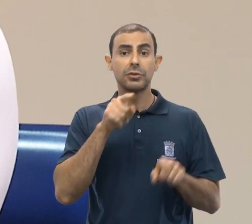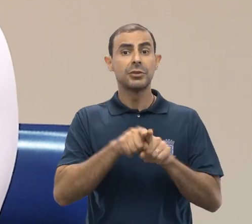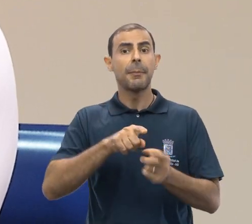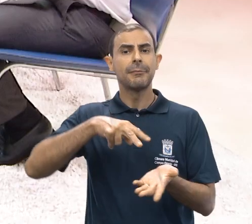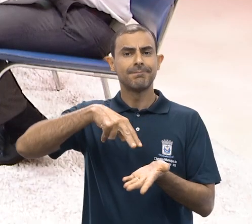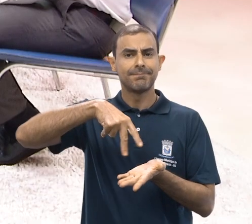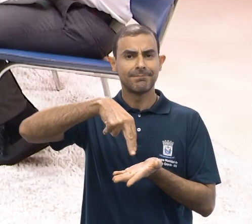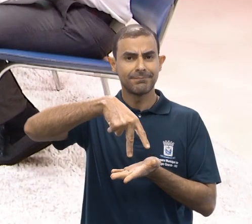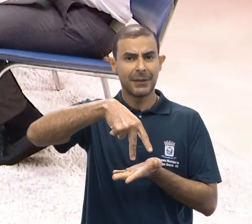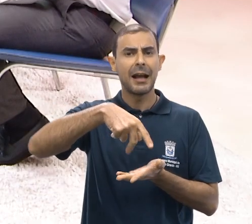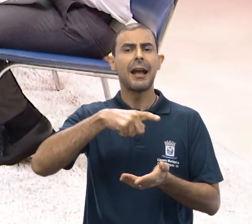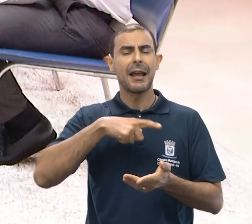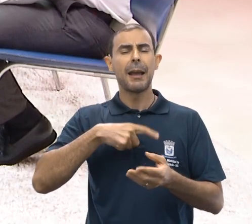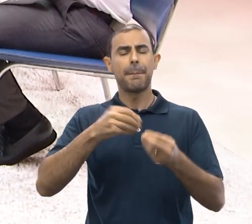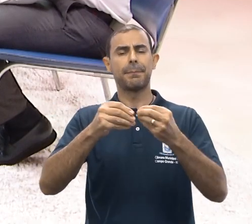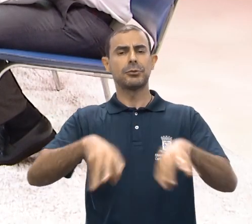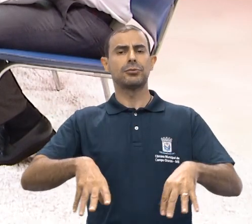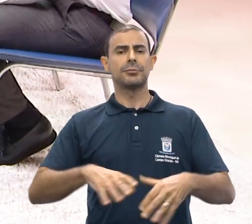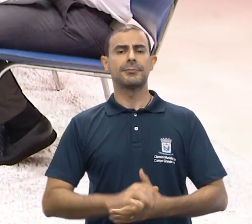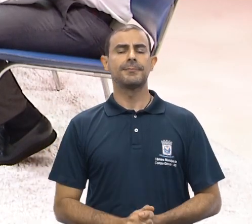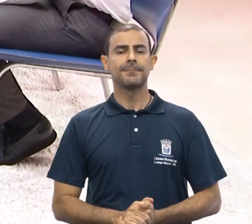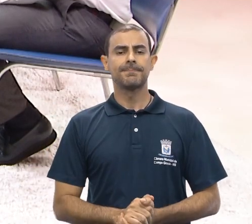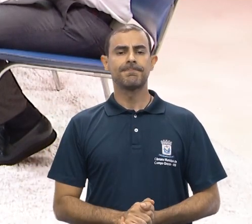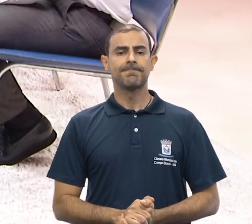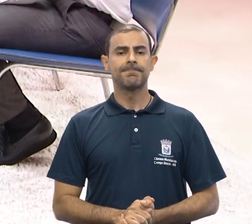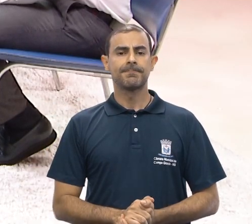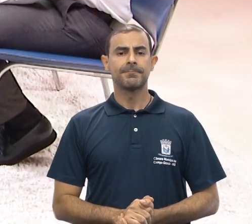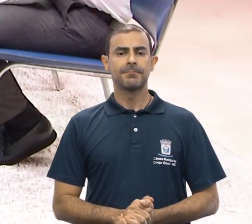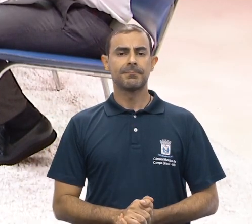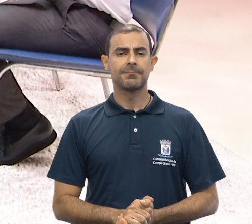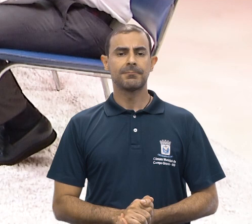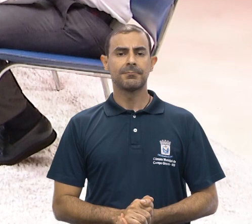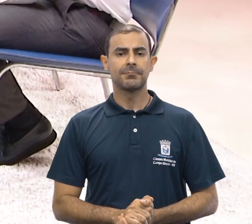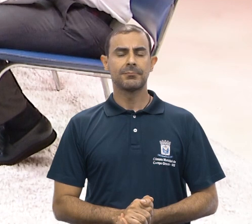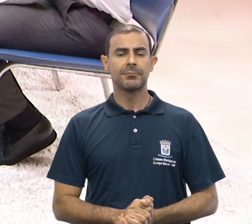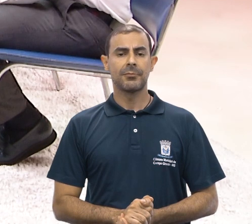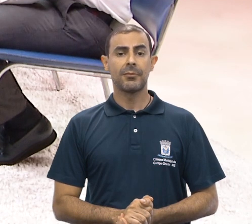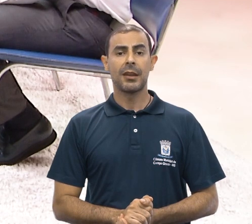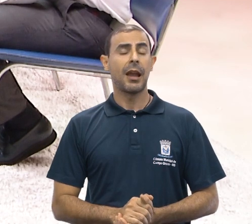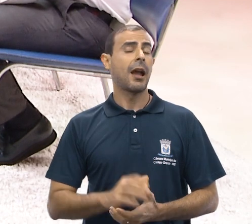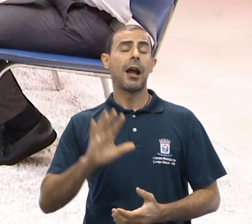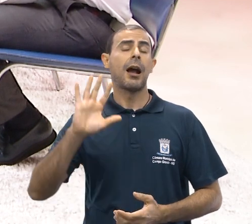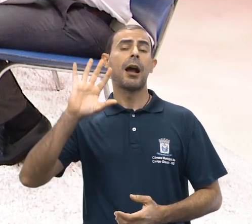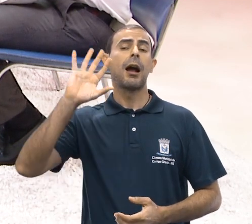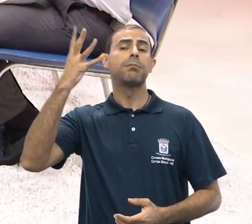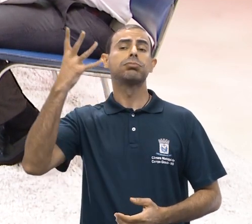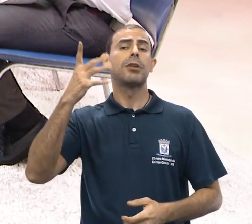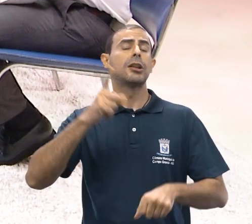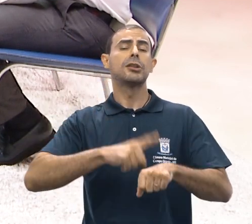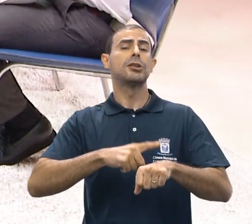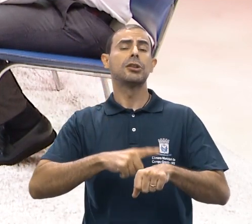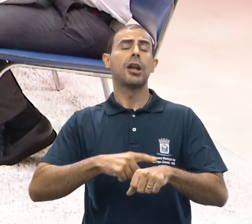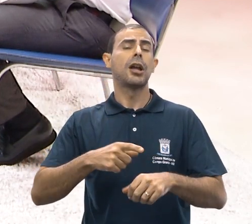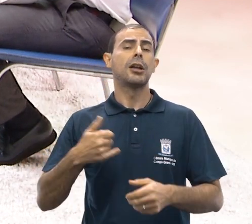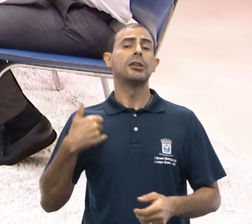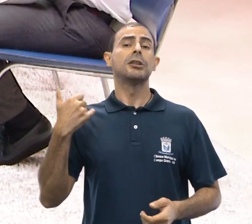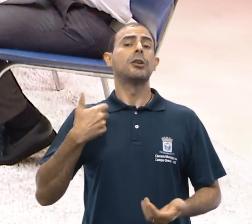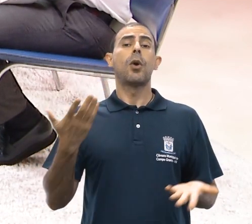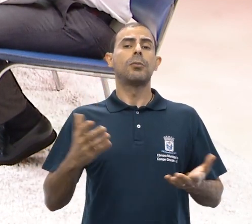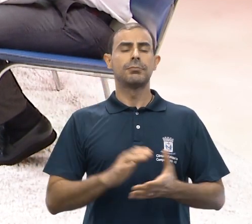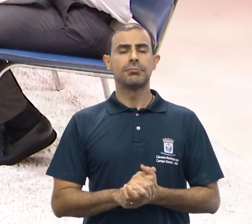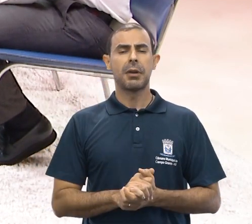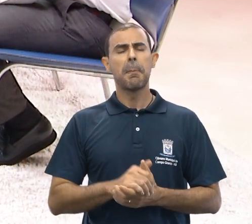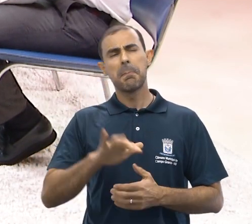muito prejudicado na doença. Normalmente, esses sintomas aparecem com que idade? Normalmente, ele acontece com